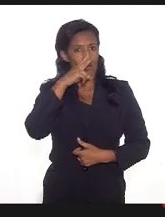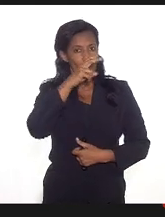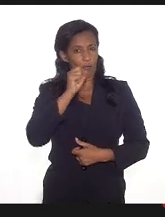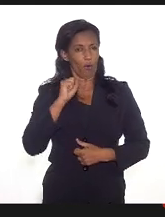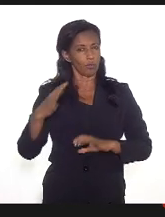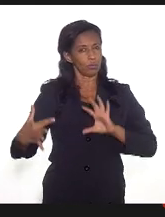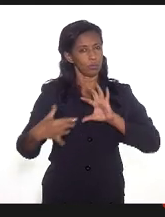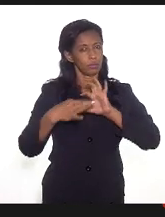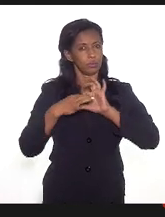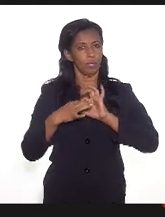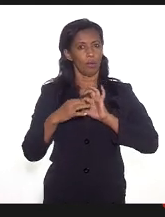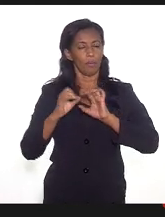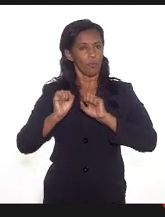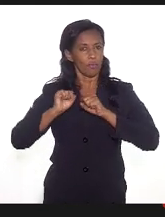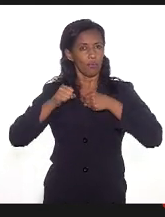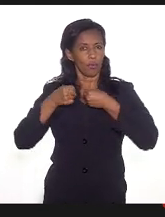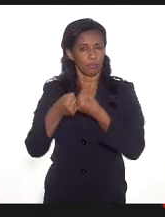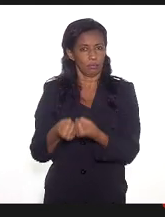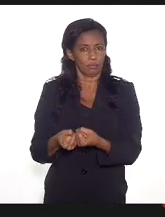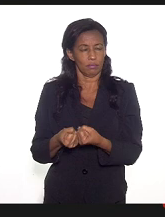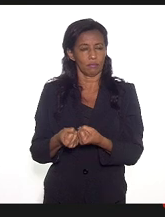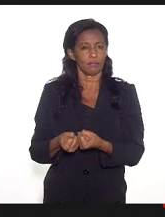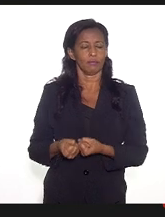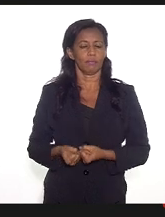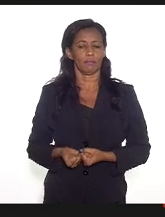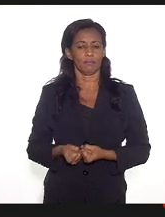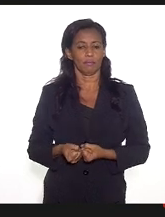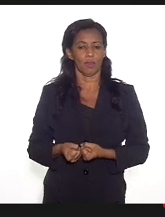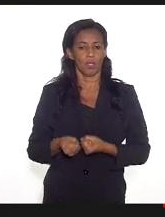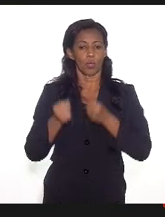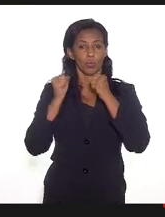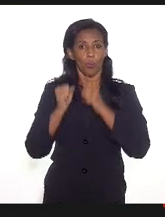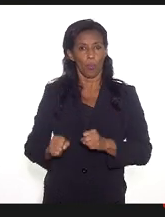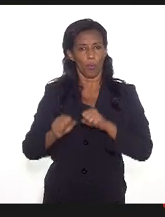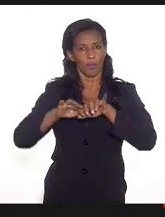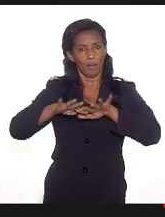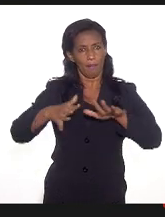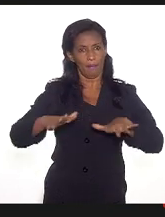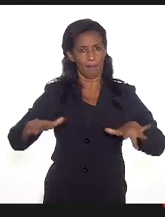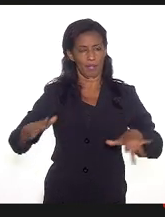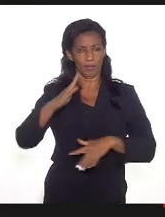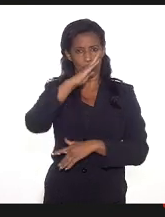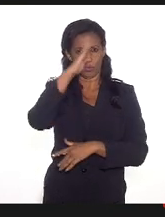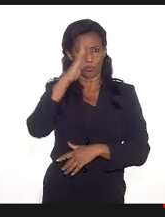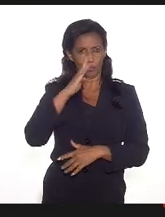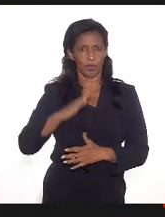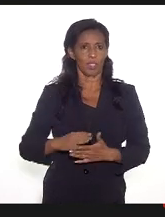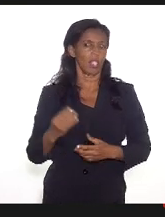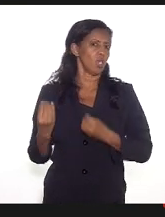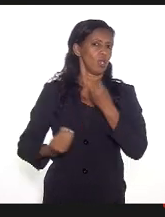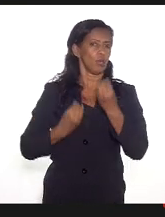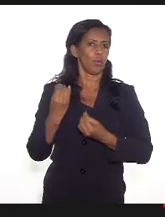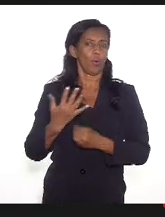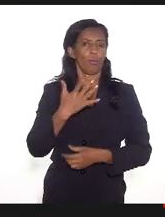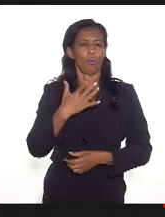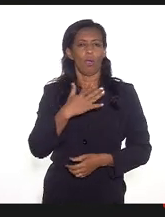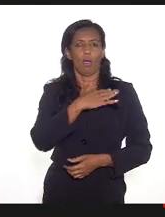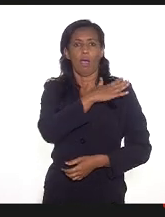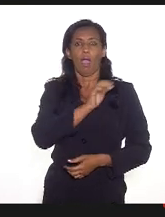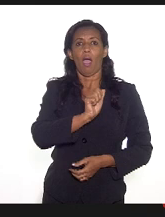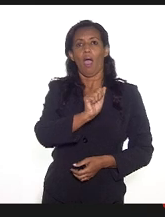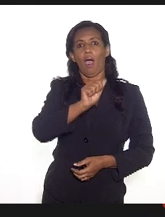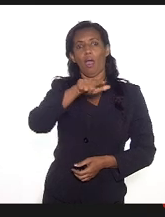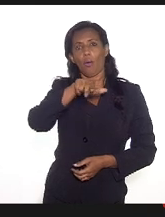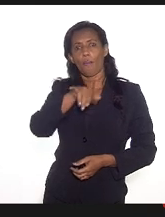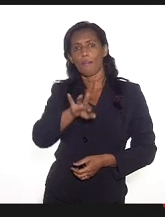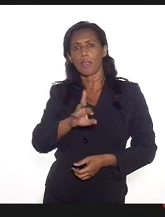viés para o fortalecimento do poder marítimo brasileiro. E como o almirante sempre cita, não